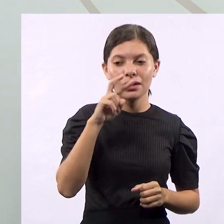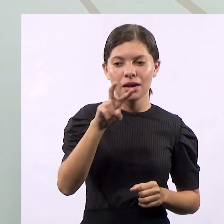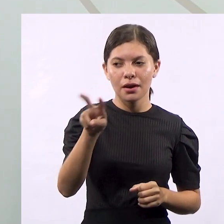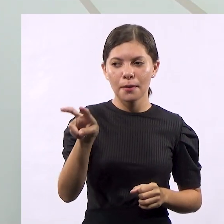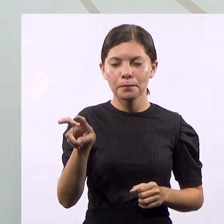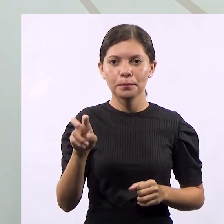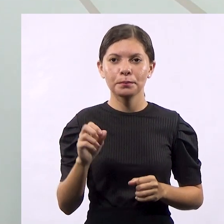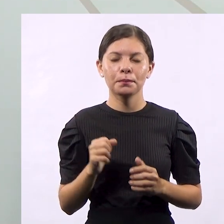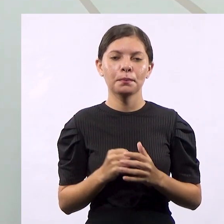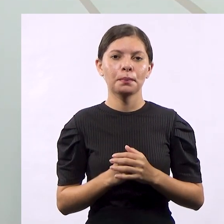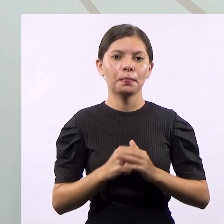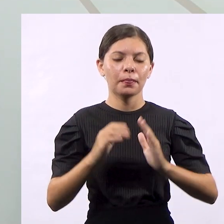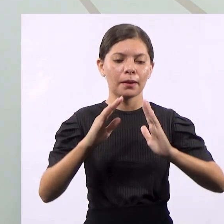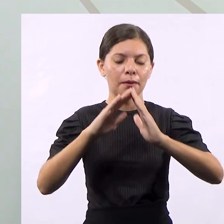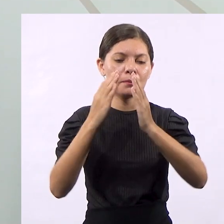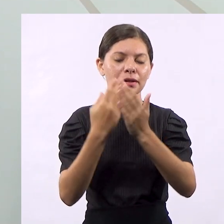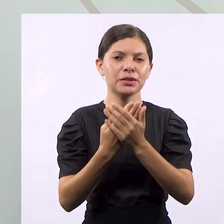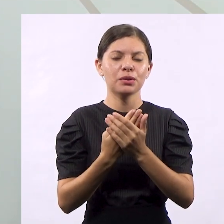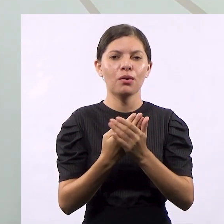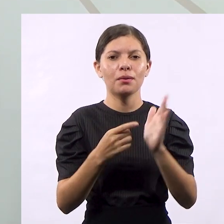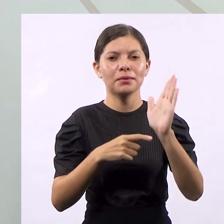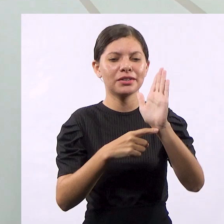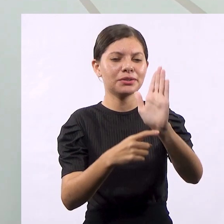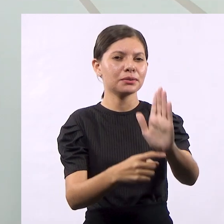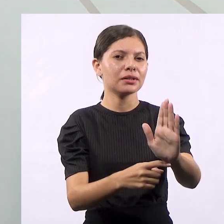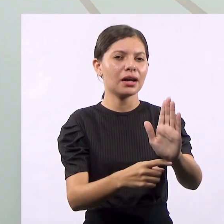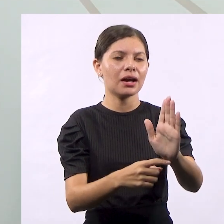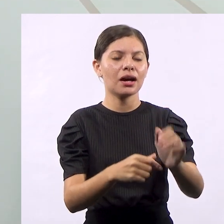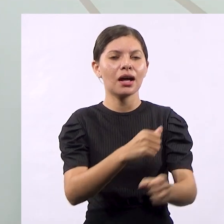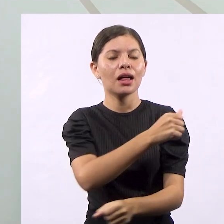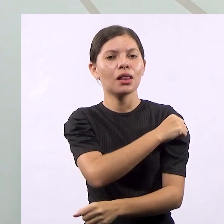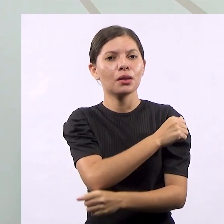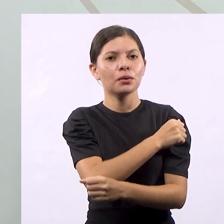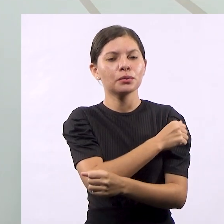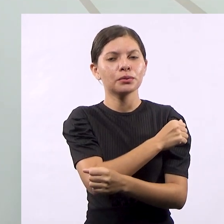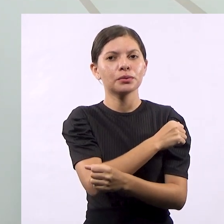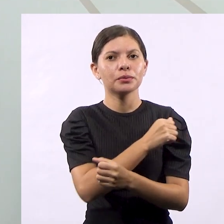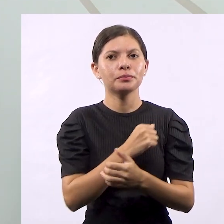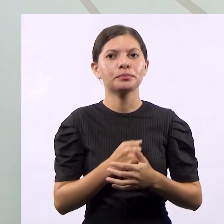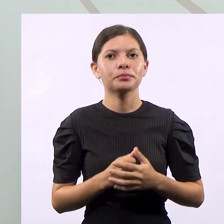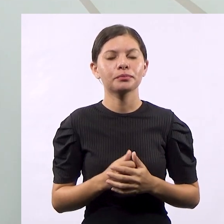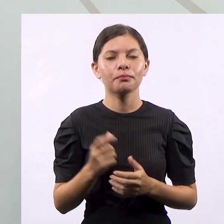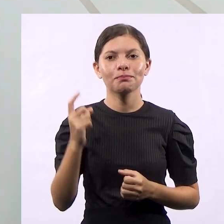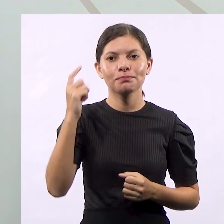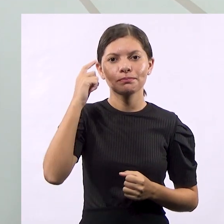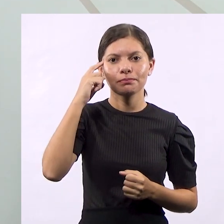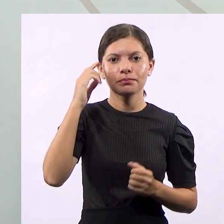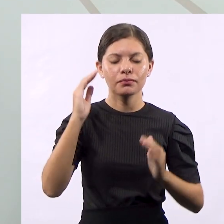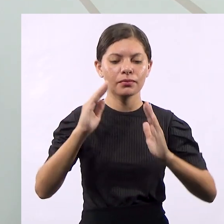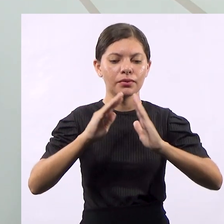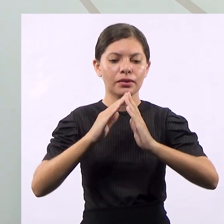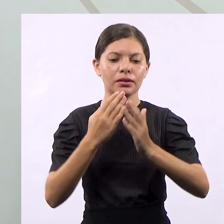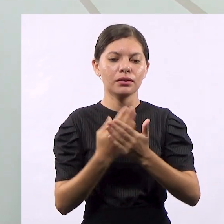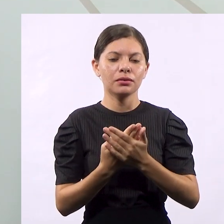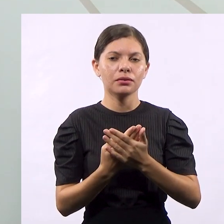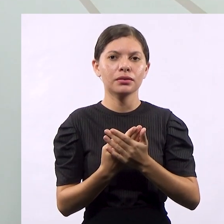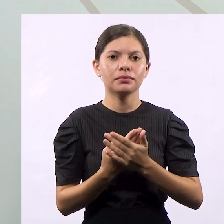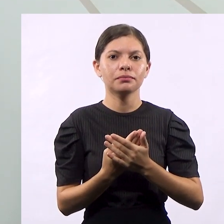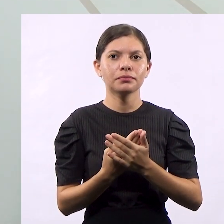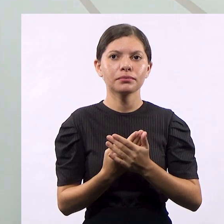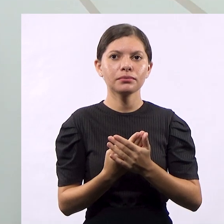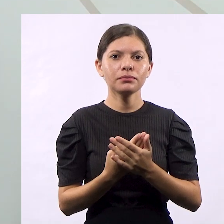para a escola com um olhar mais acolhedor, um olhar que vai pensar essa escola que ela seja realmente uma escola